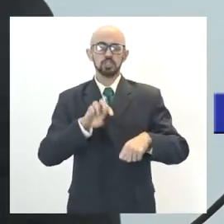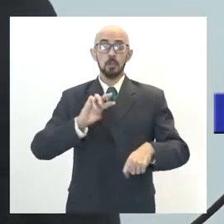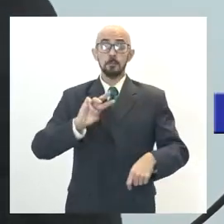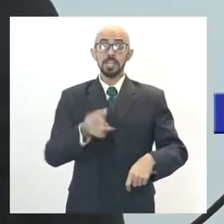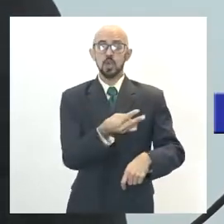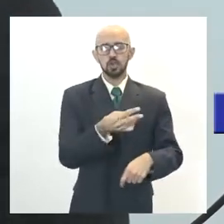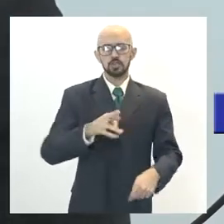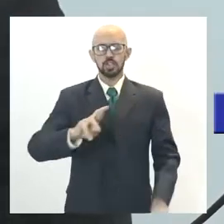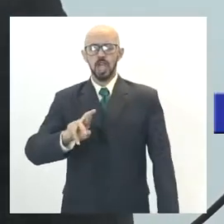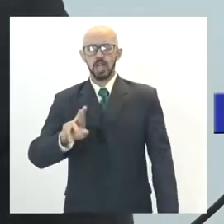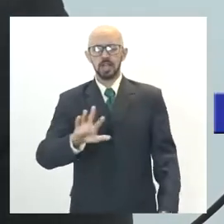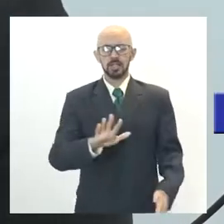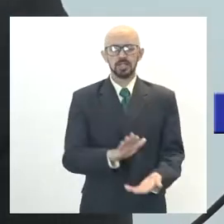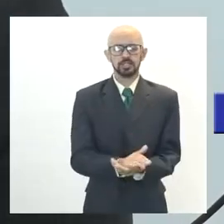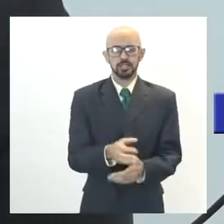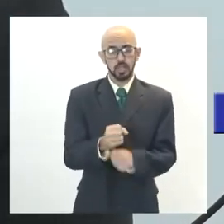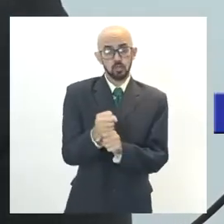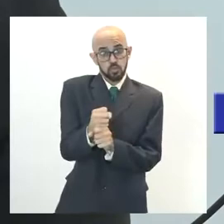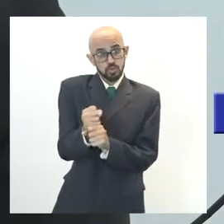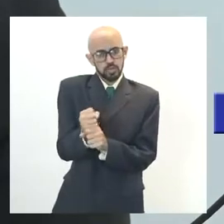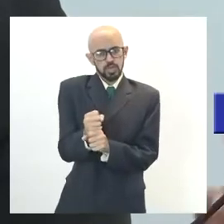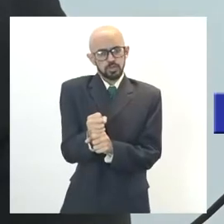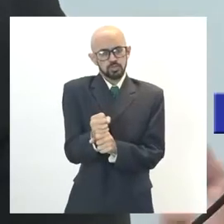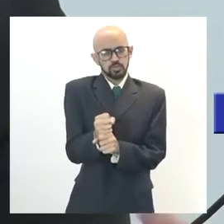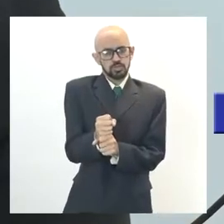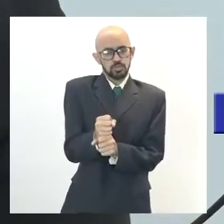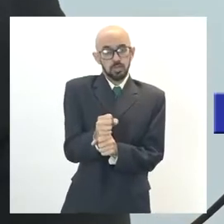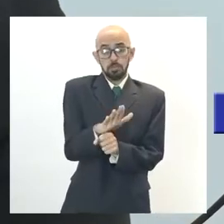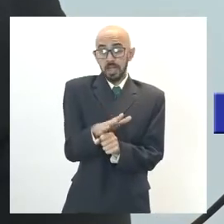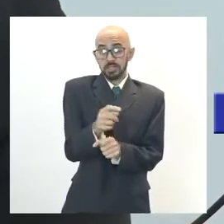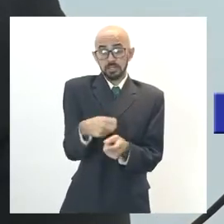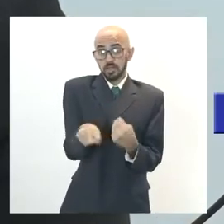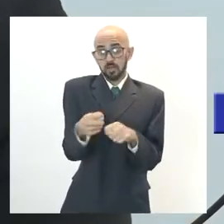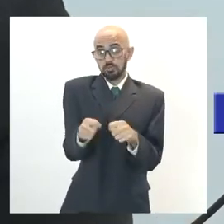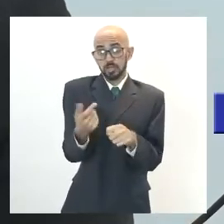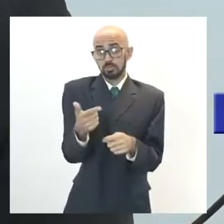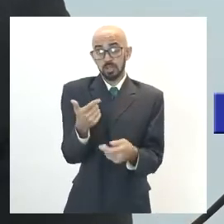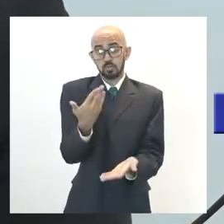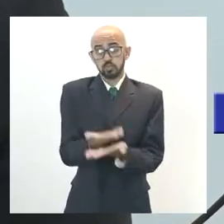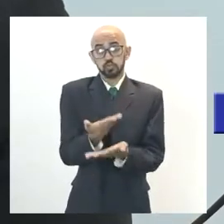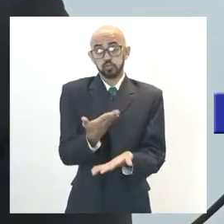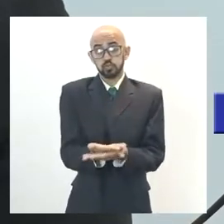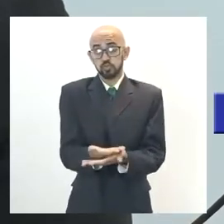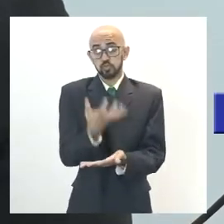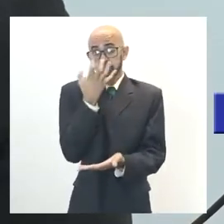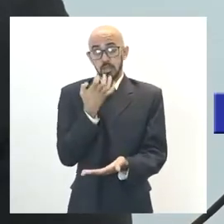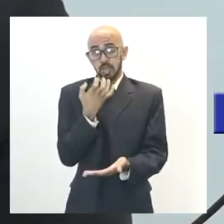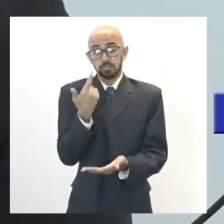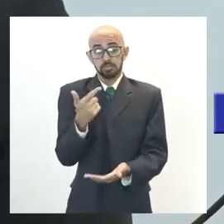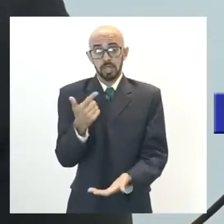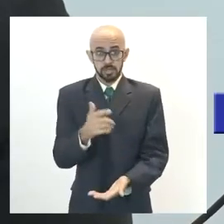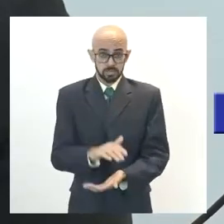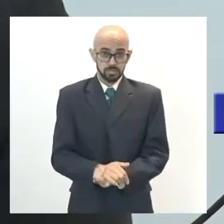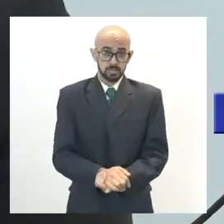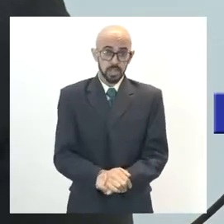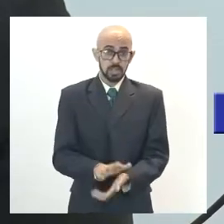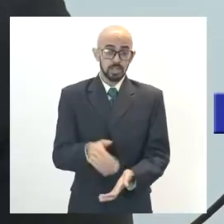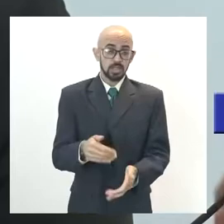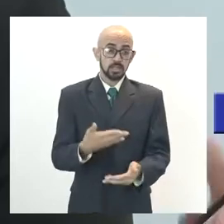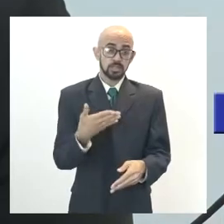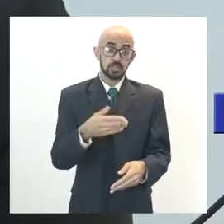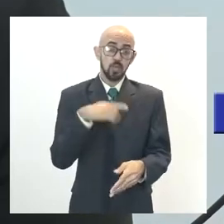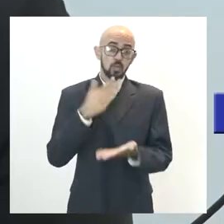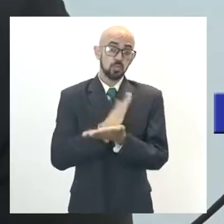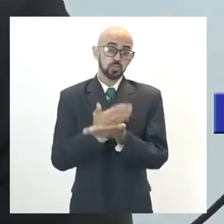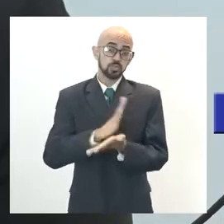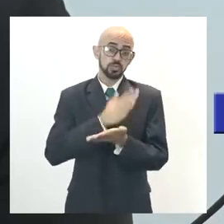próximos anos e essa economia não é apresentada como um estudo né inclusive deputados entrada até me parece no STF pedindo né